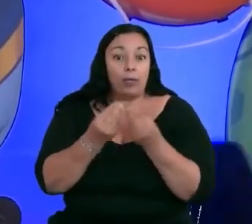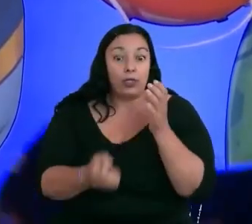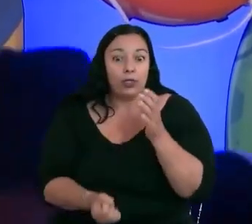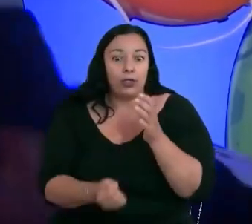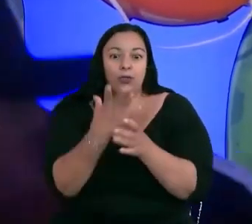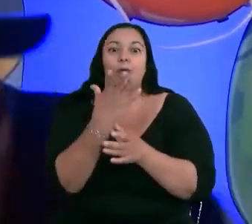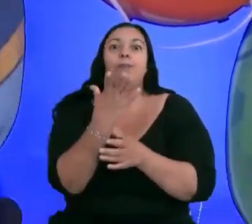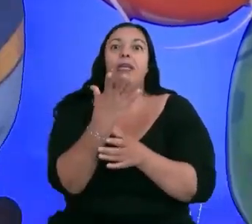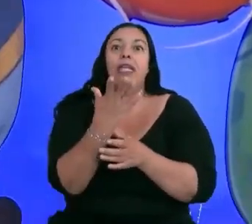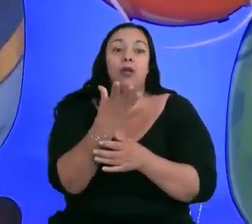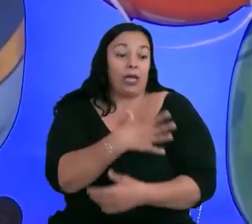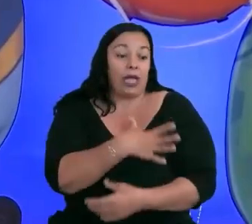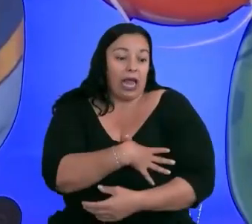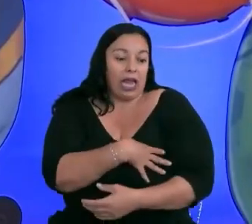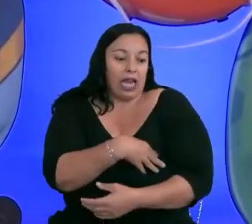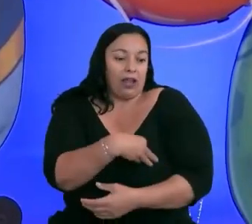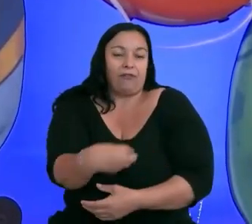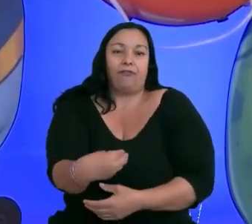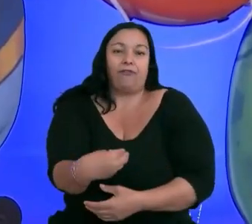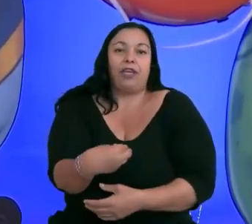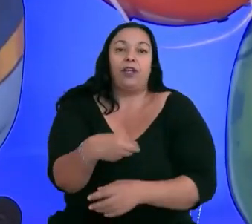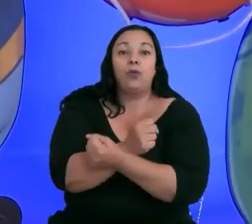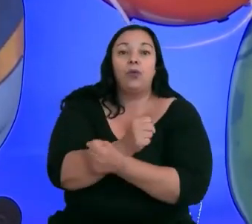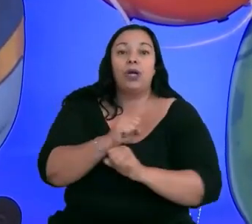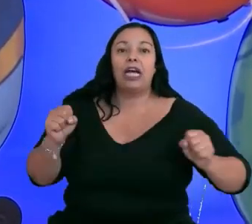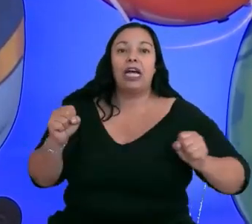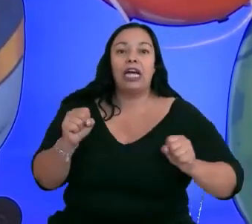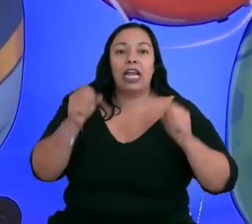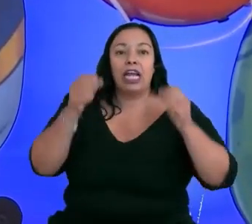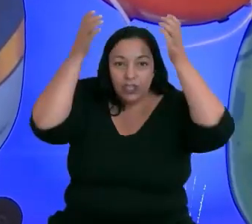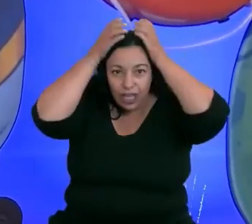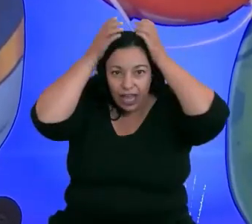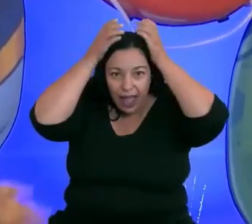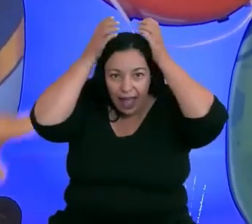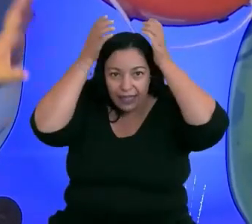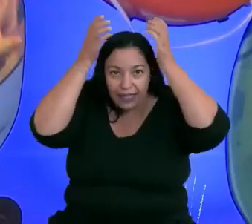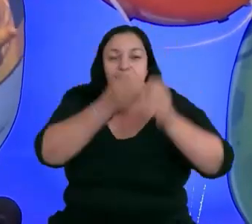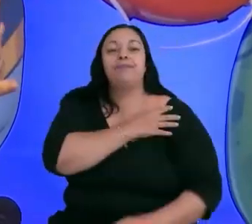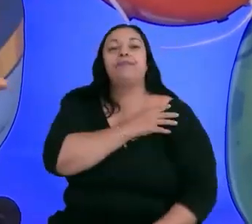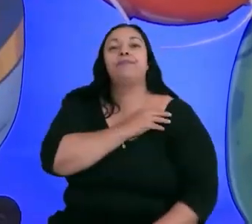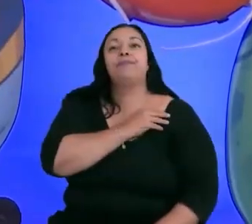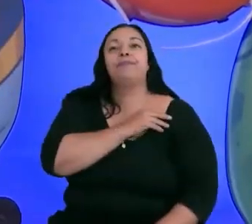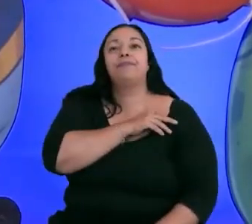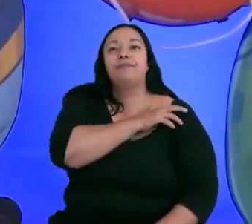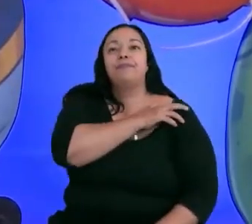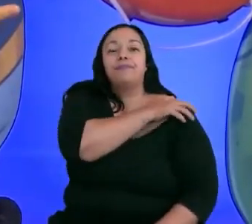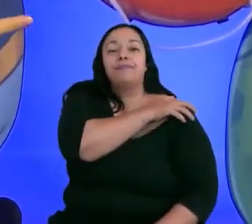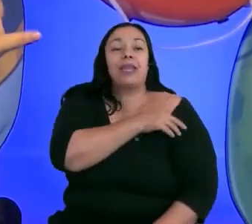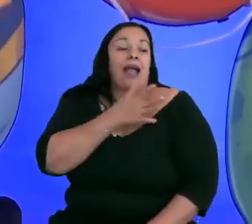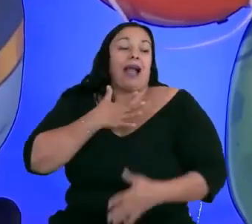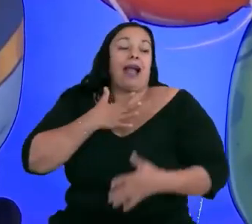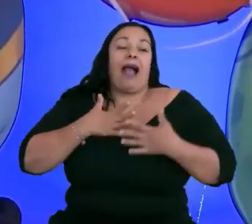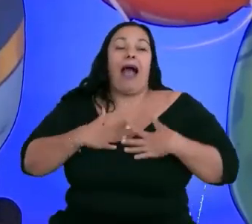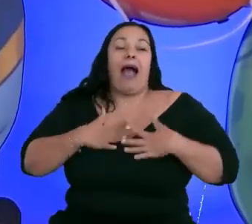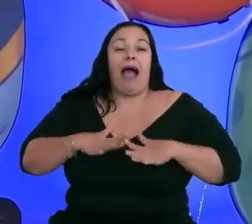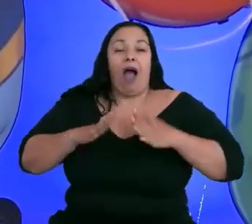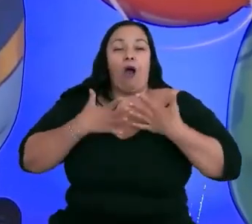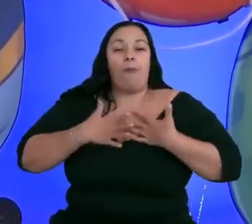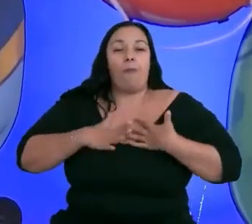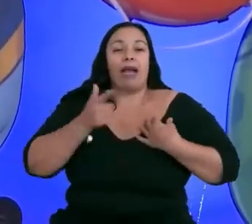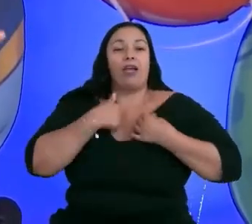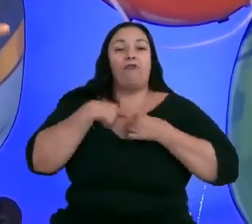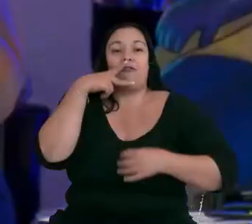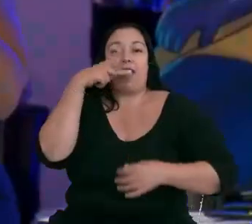filho do grande rei? calma que eu vou contar para vocês.